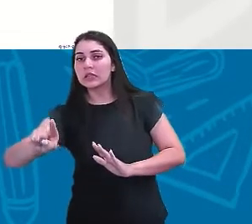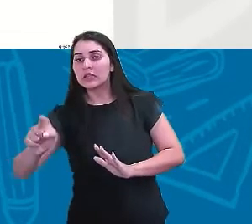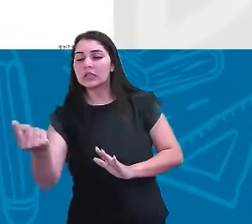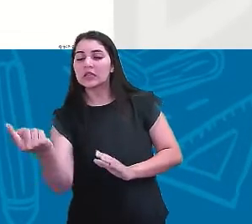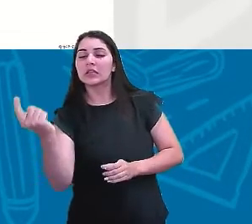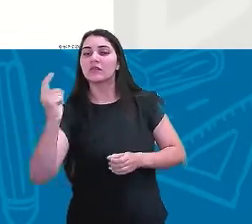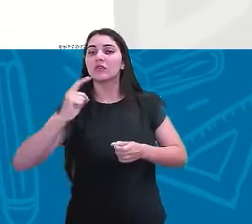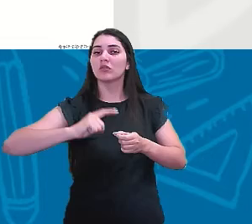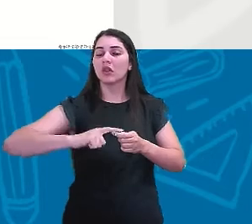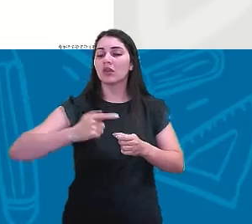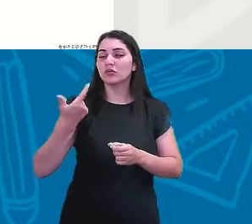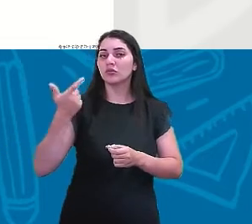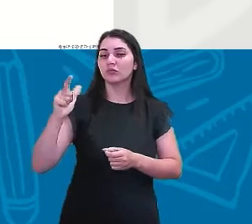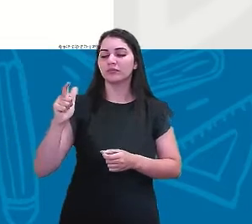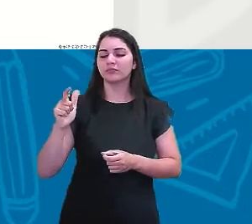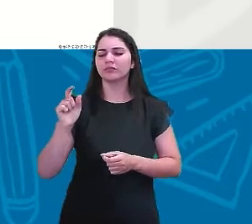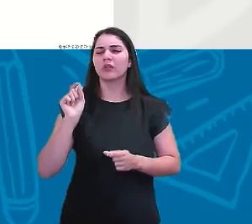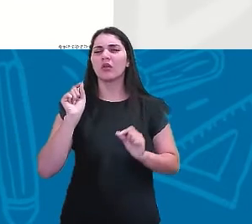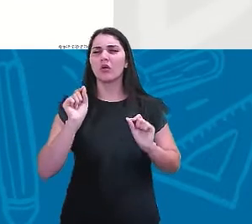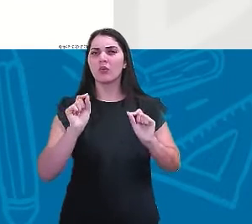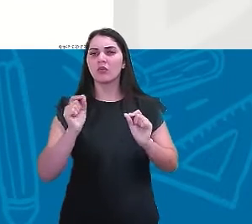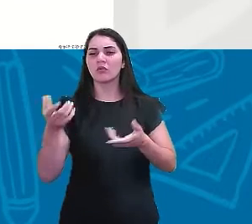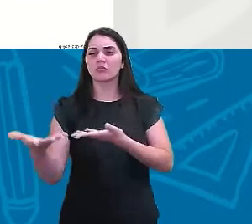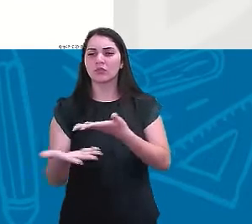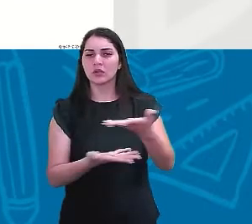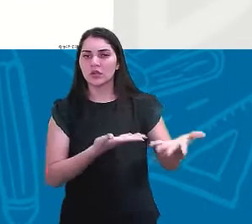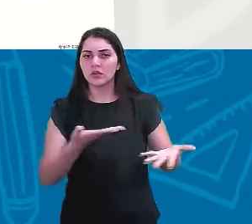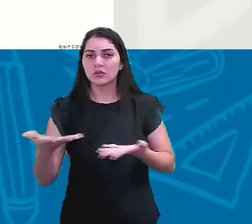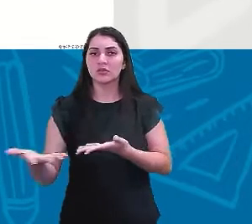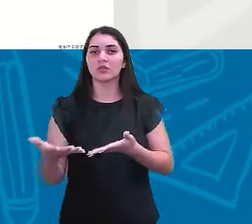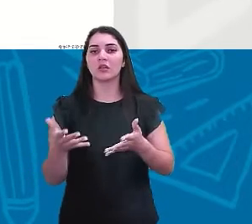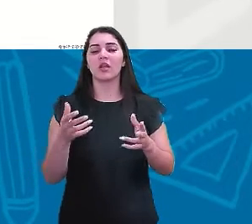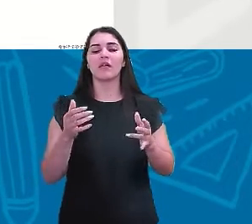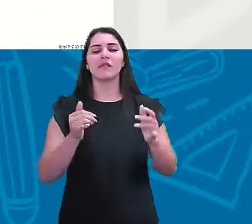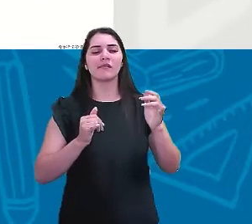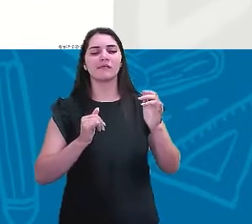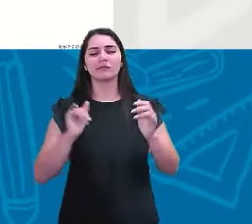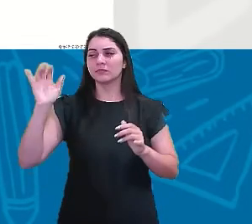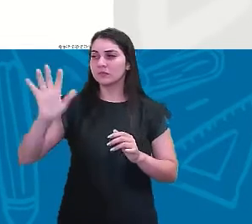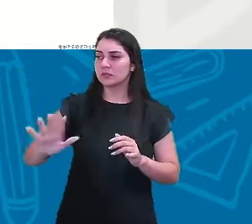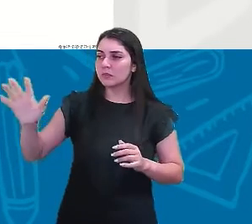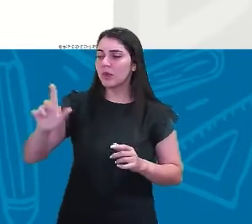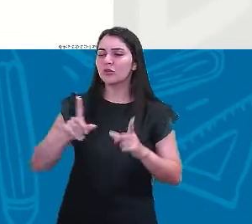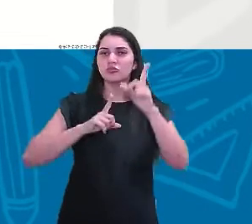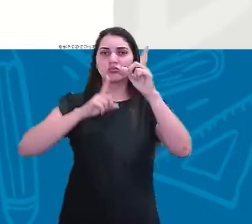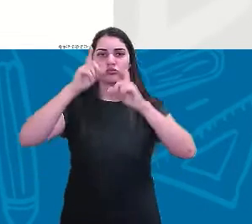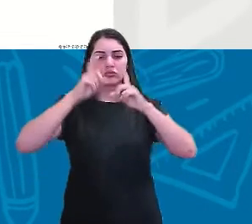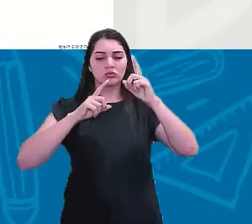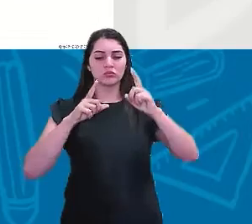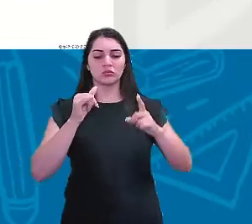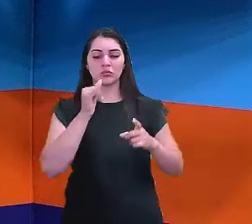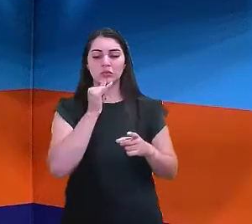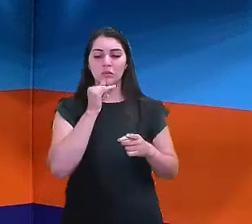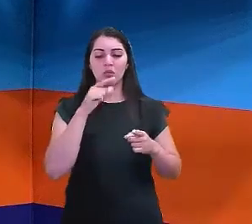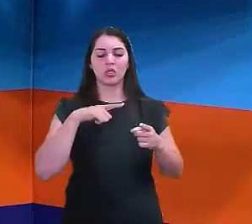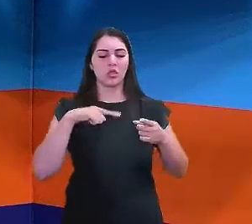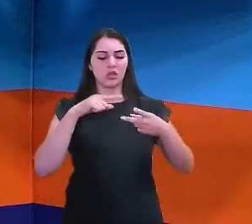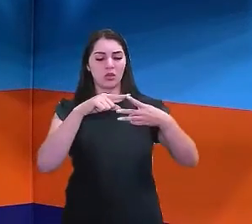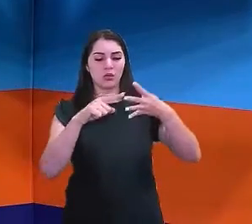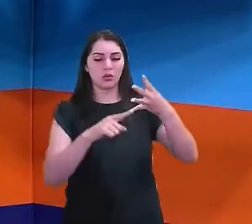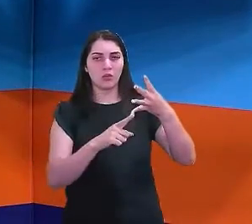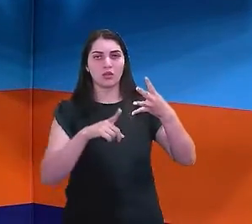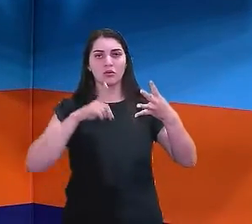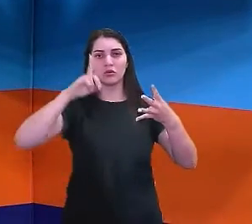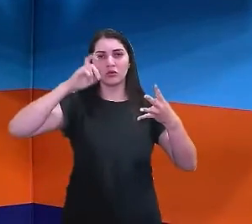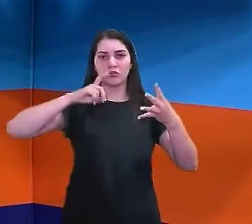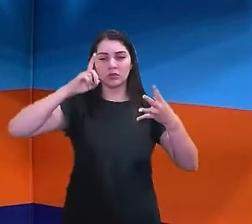lá. Olha só, vamos relacionar as figuras com as suas respectivas expressões. Eu tenho 4 expressõezinhas aqui. Eu tenho um